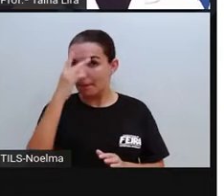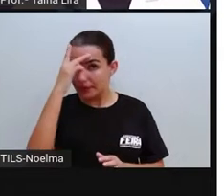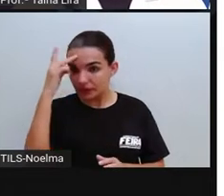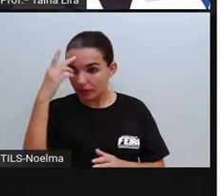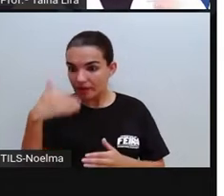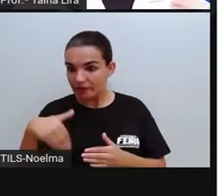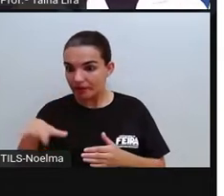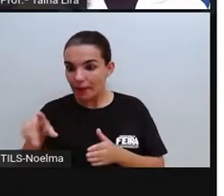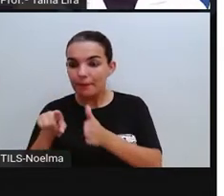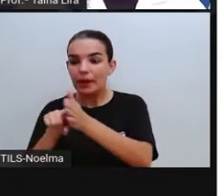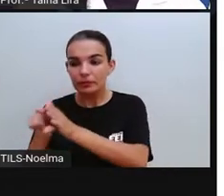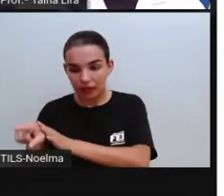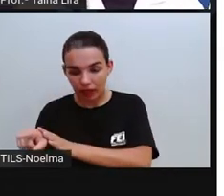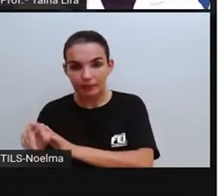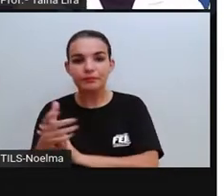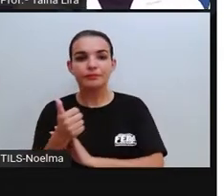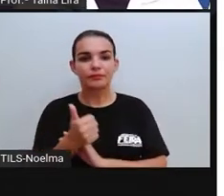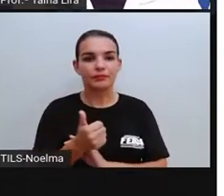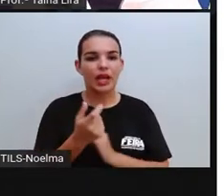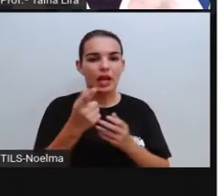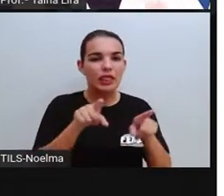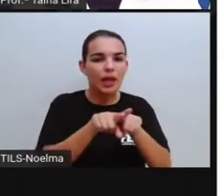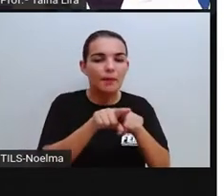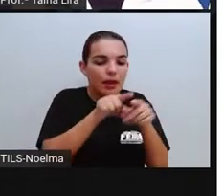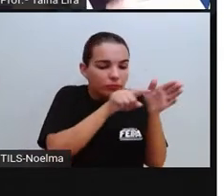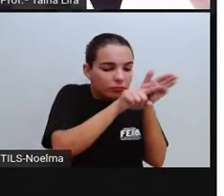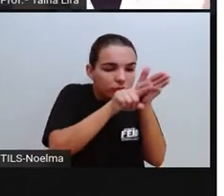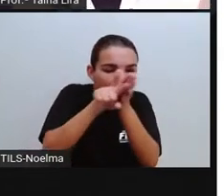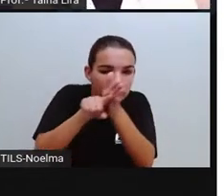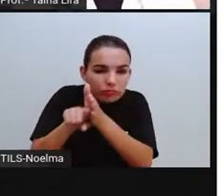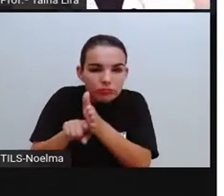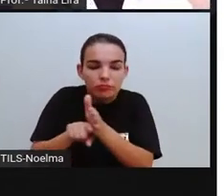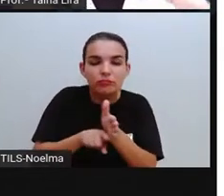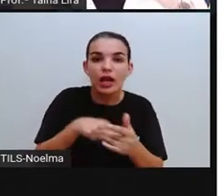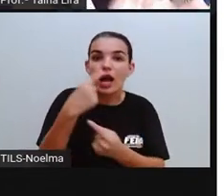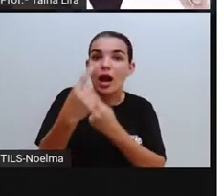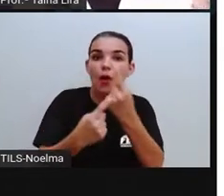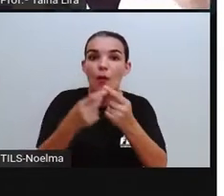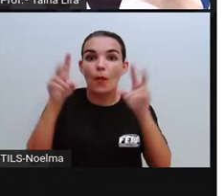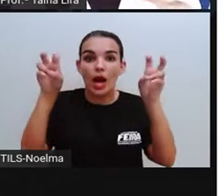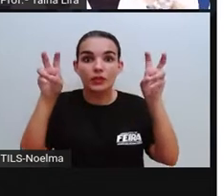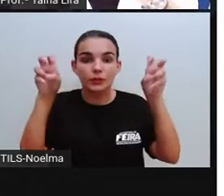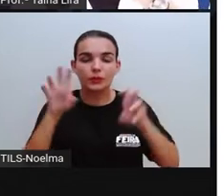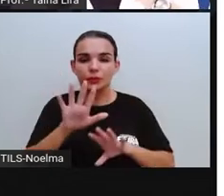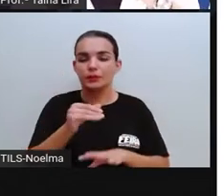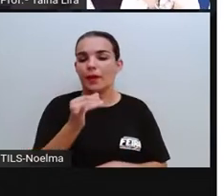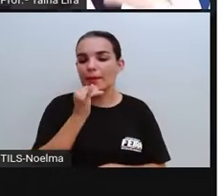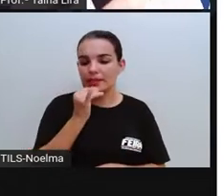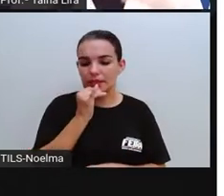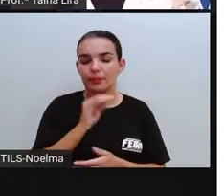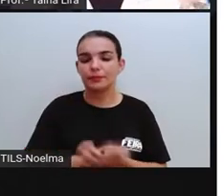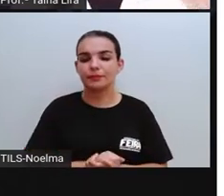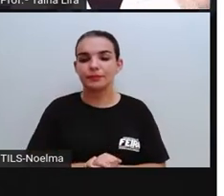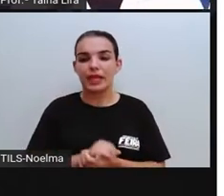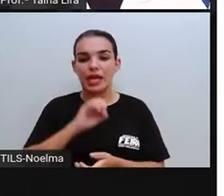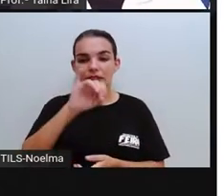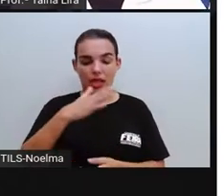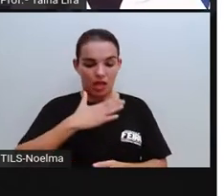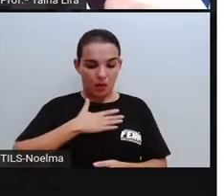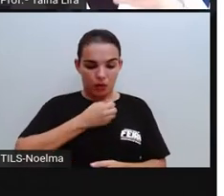entrevistado, investigar alguma coisa. Então, a gente vai entrevistar, por exemplo, o jornalista